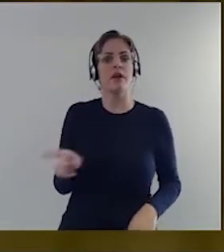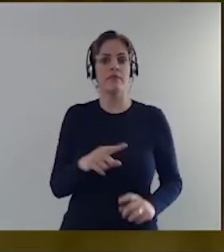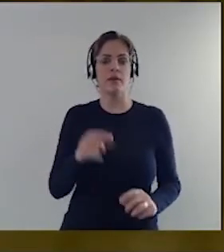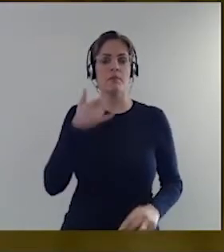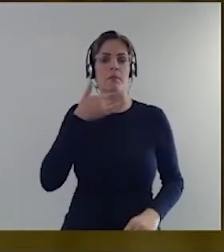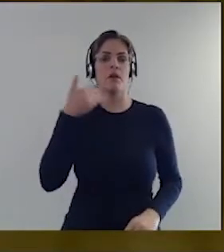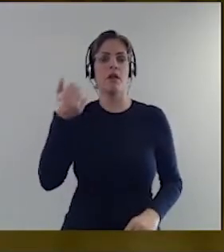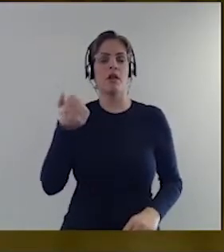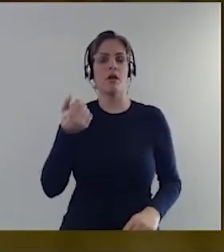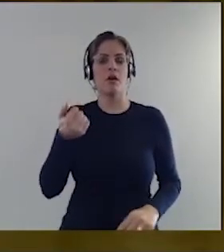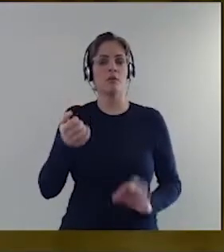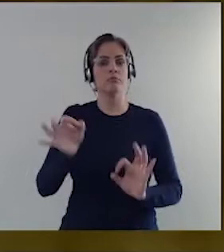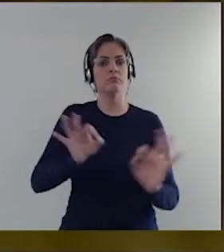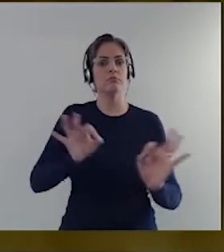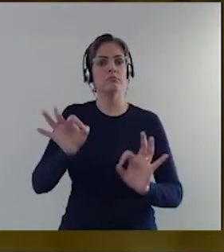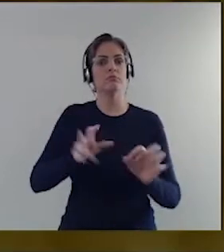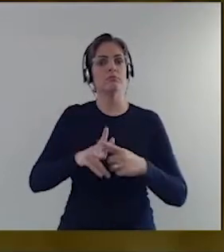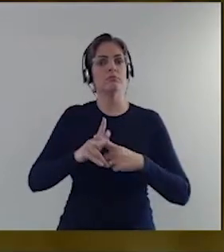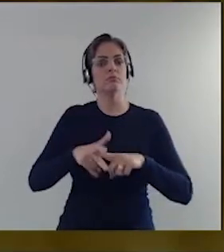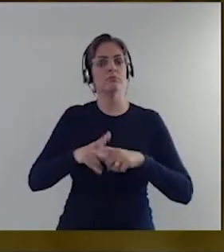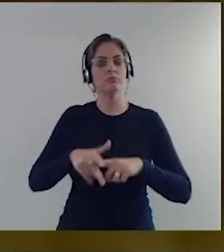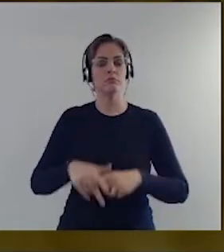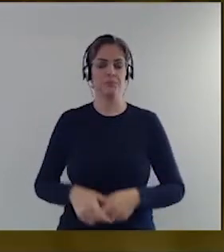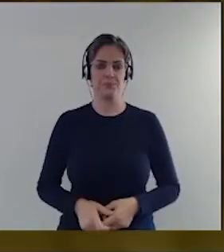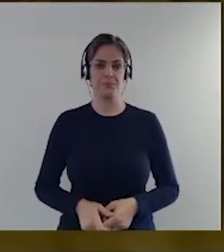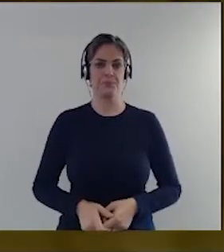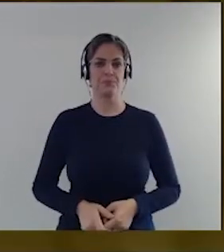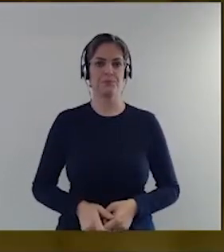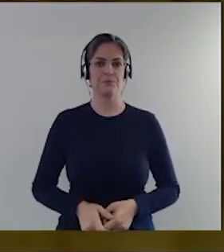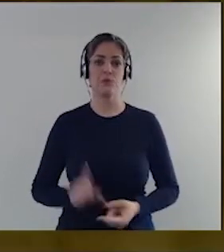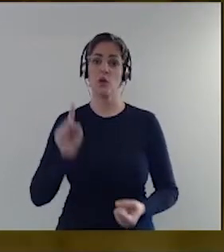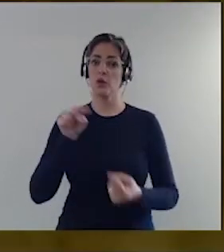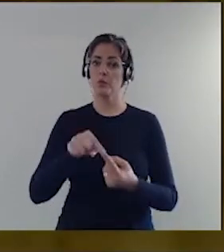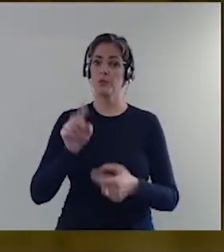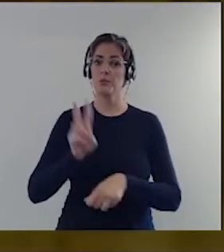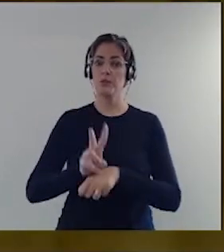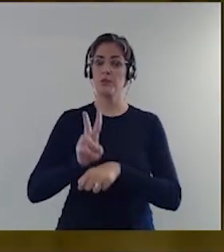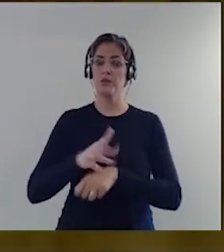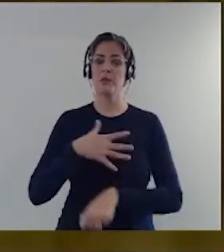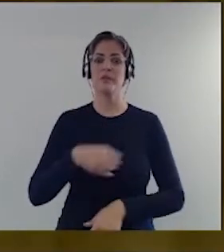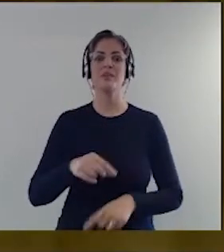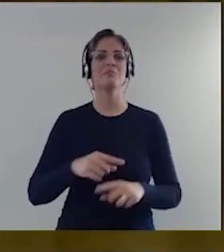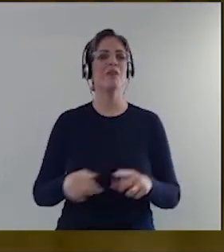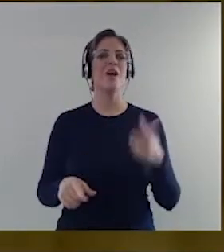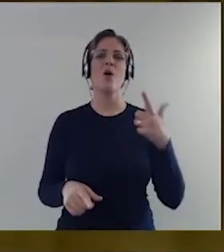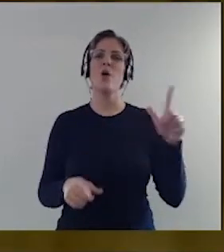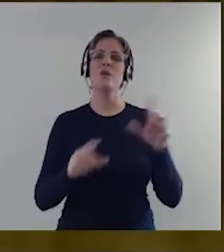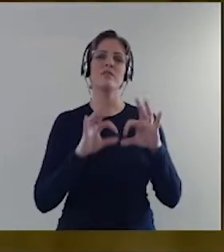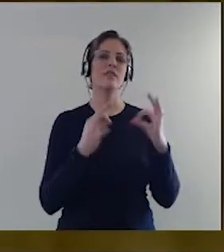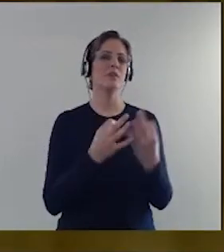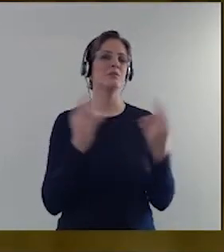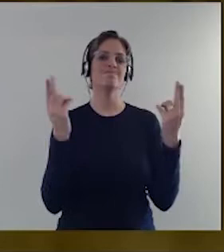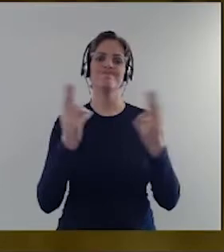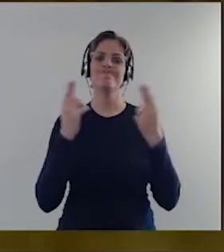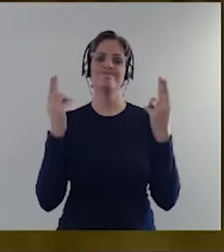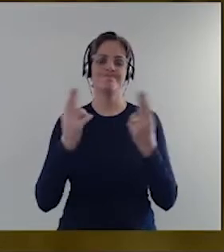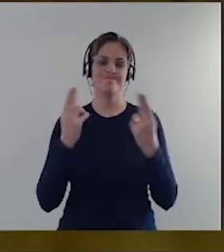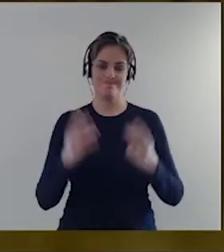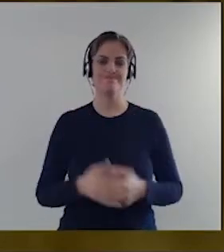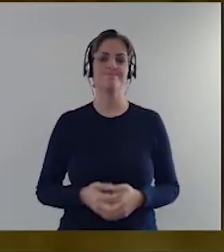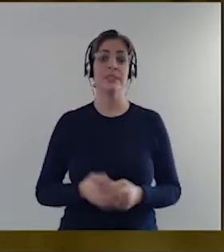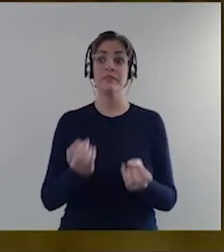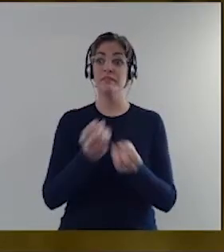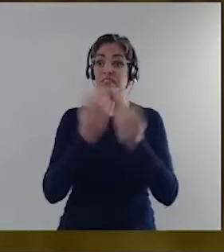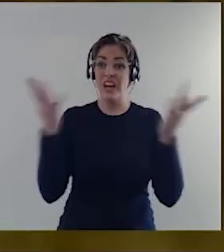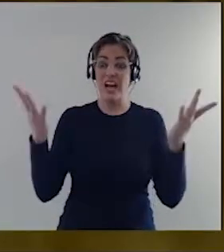com finalidade de proteger os filhos. Noutros casos, tal acordo não foi possível, e em vários deles